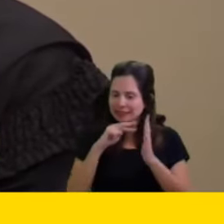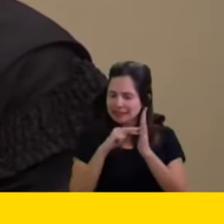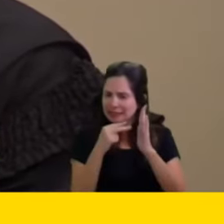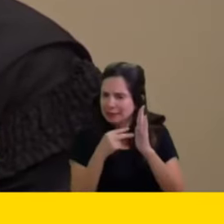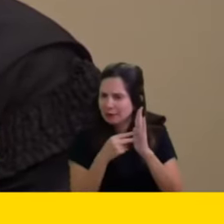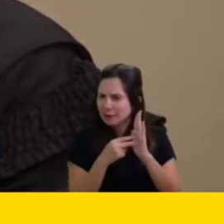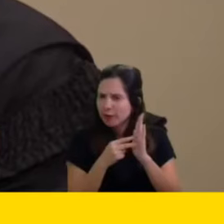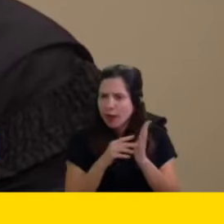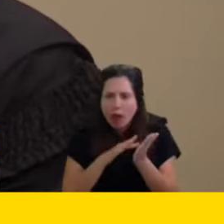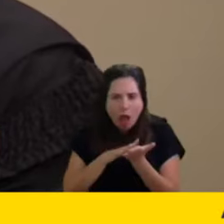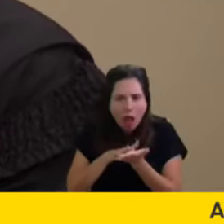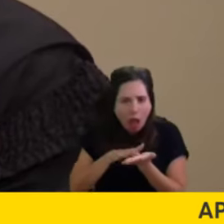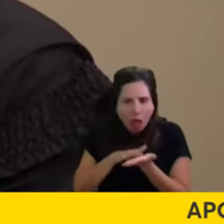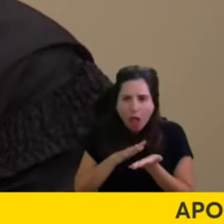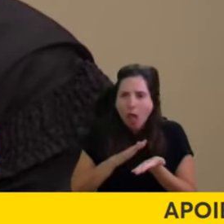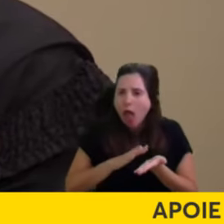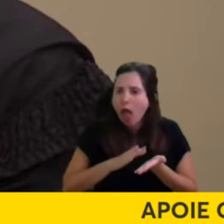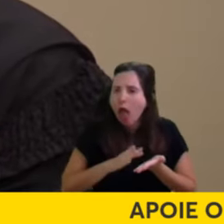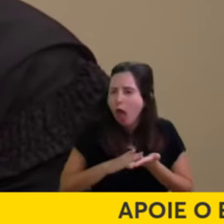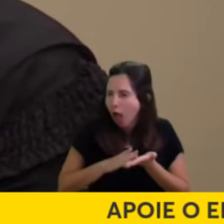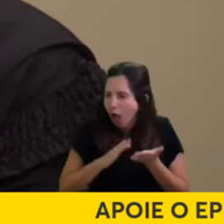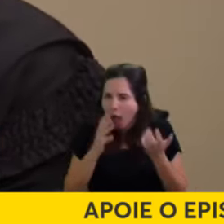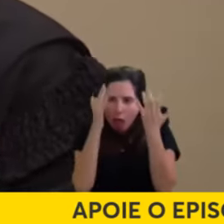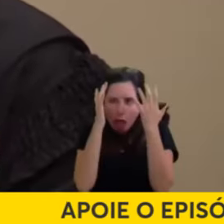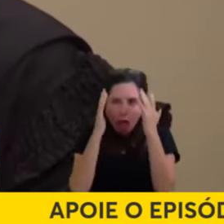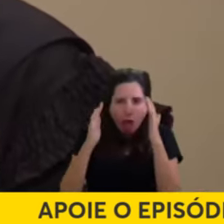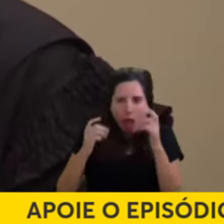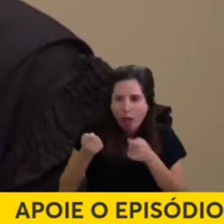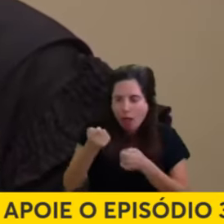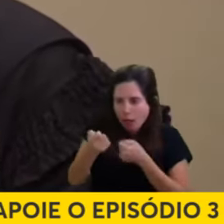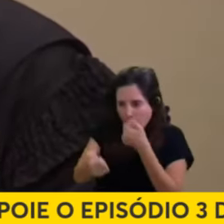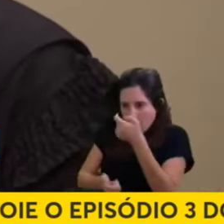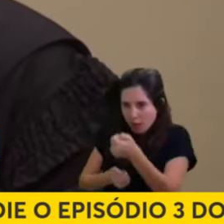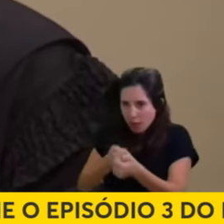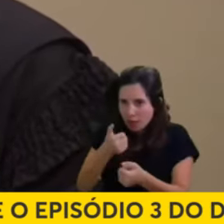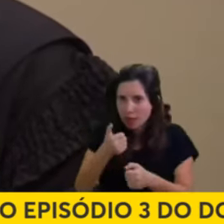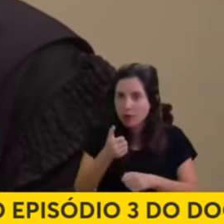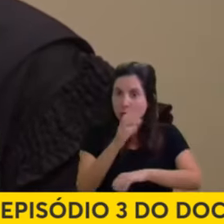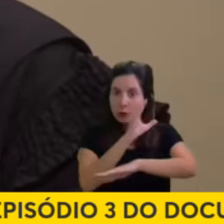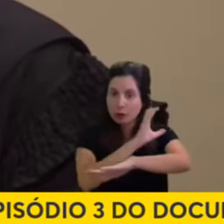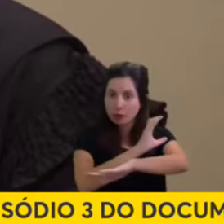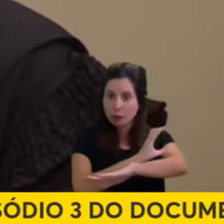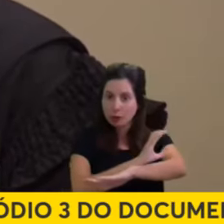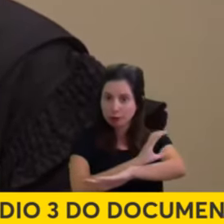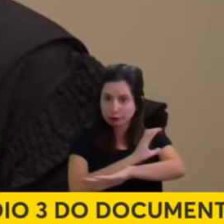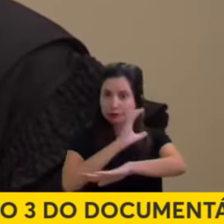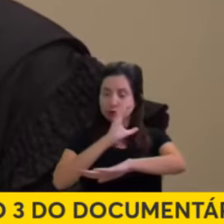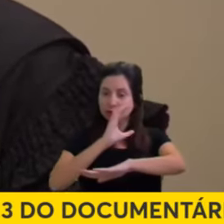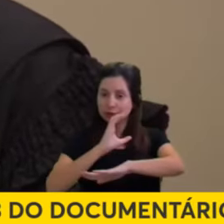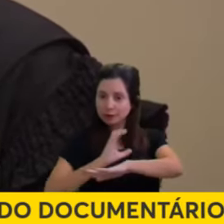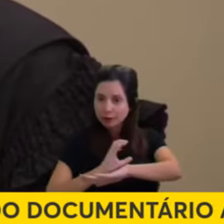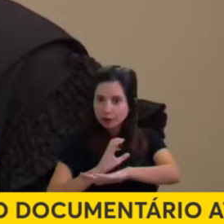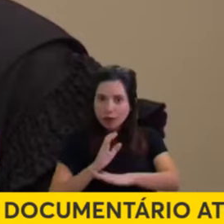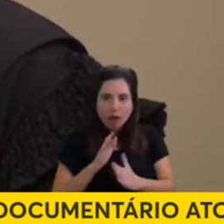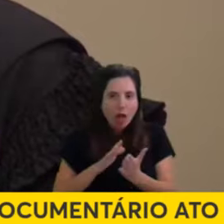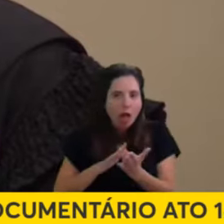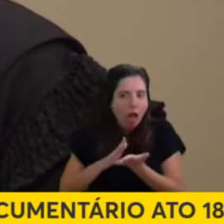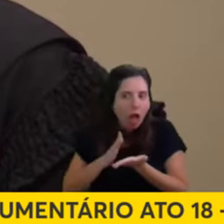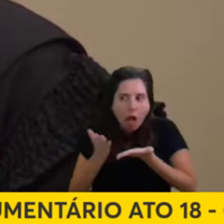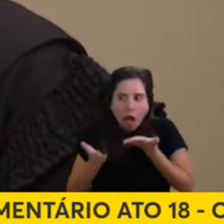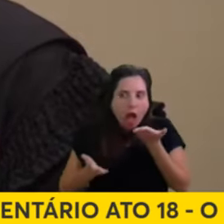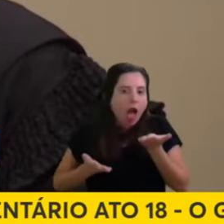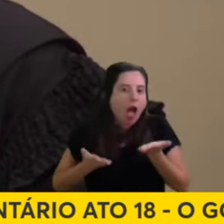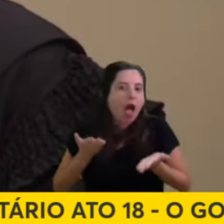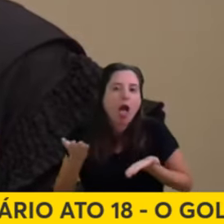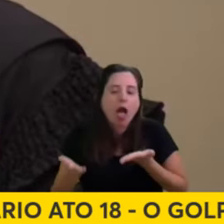representar aparentar e iludir de acordo com o código civil no seu artigo 167 a simulação quando uma declaração existe para enganar a